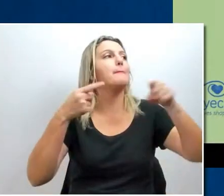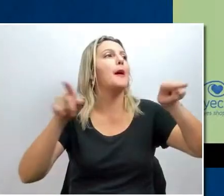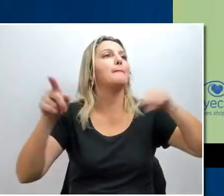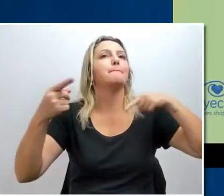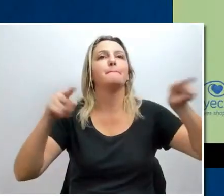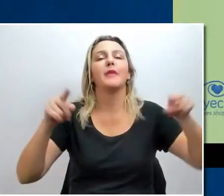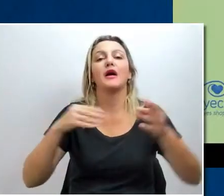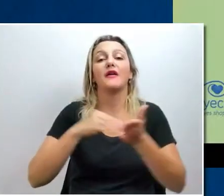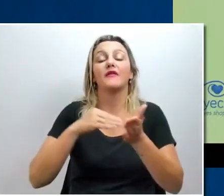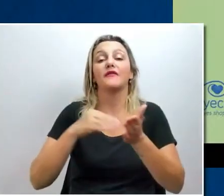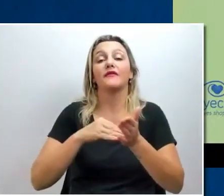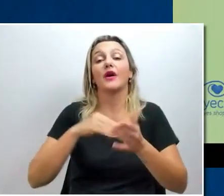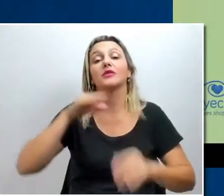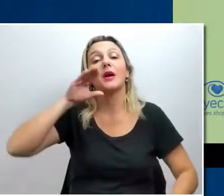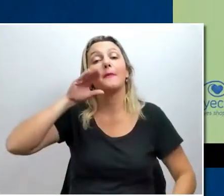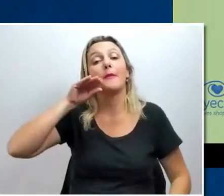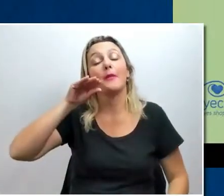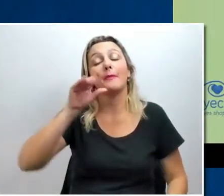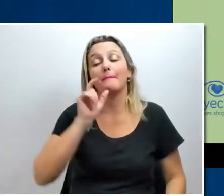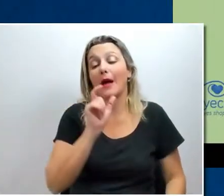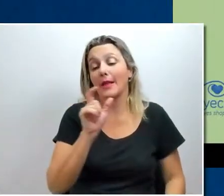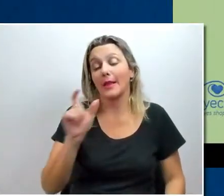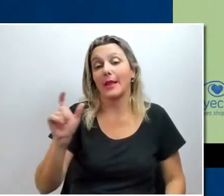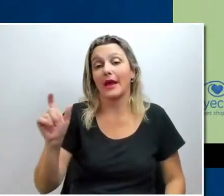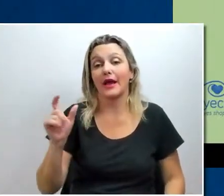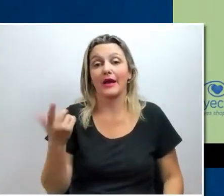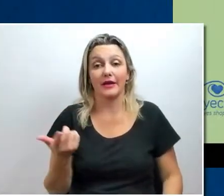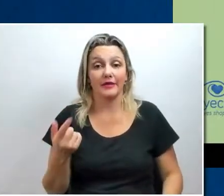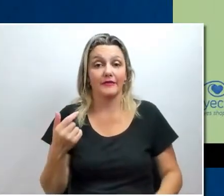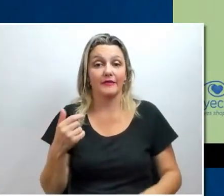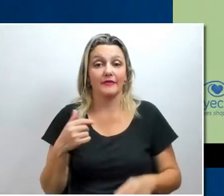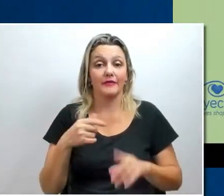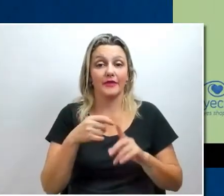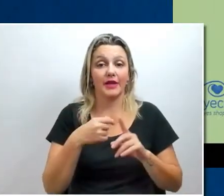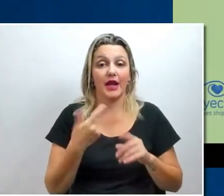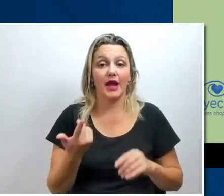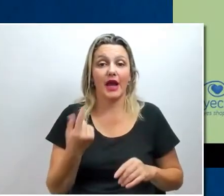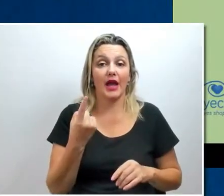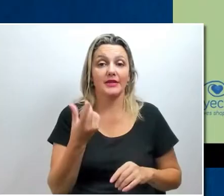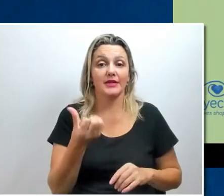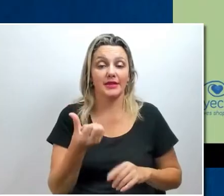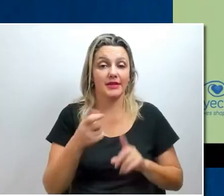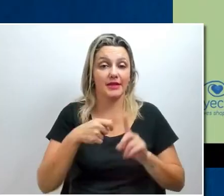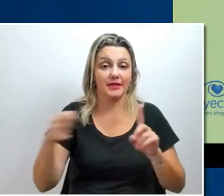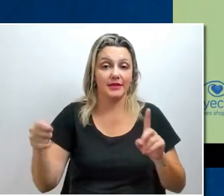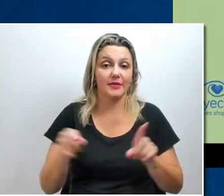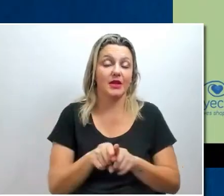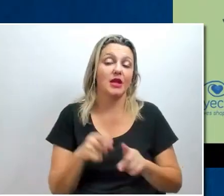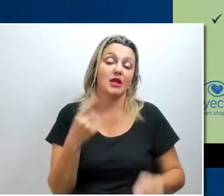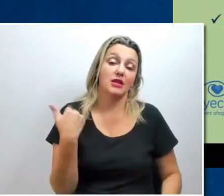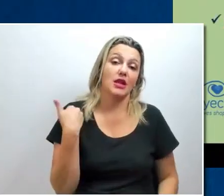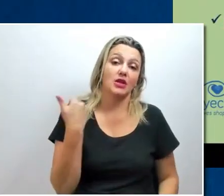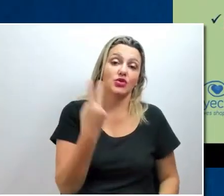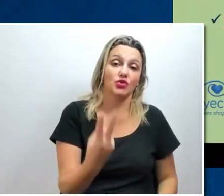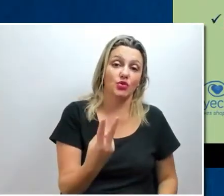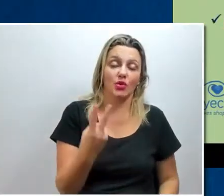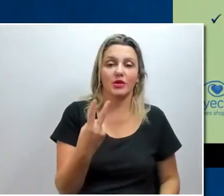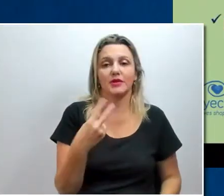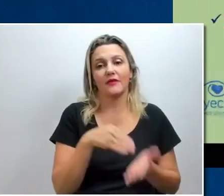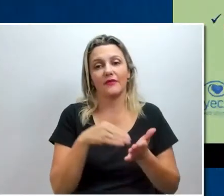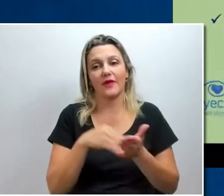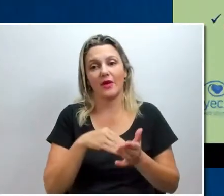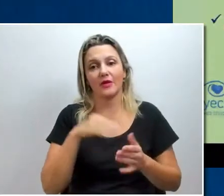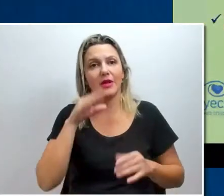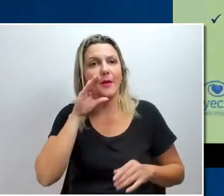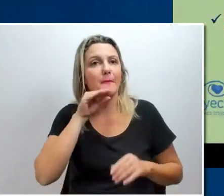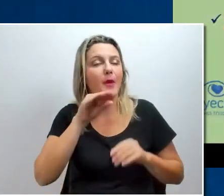primeiras palavras aos 16 meses, ausência de combinações de 2 palavras espontâneas aos 2 anos de idade, e qualquer perda